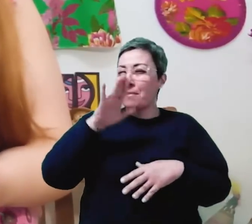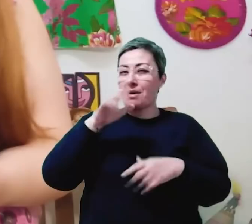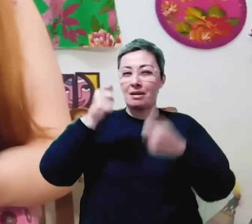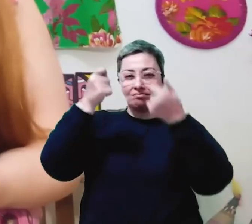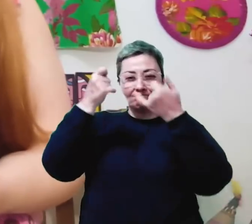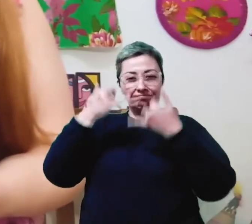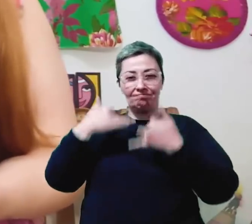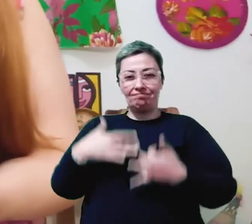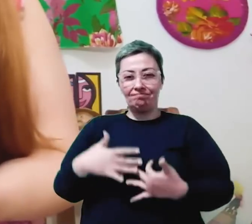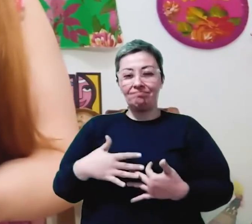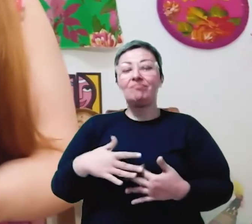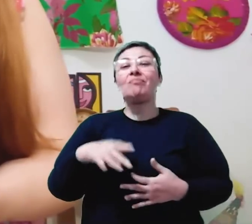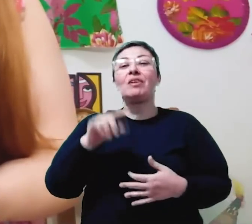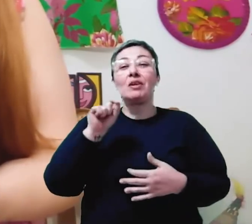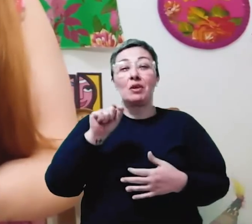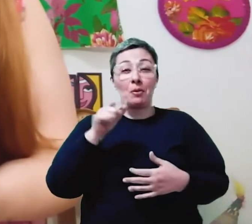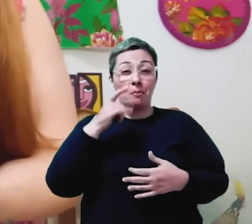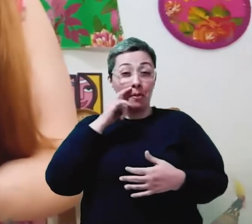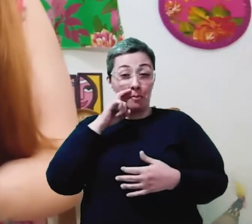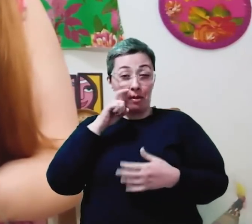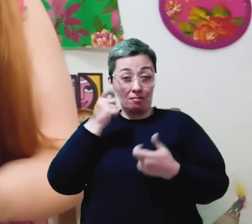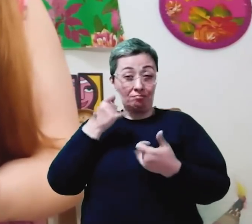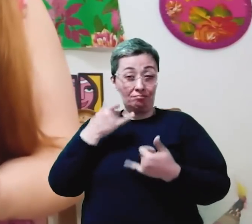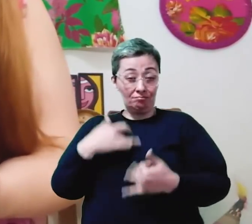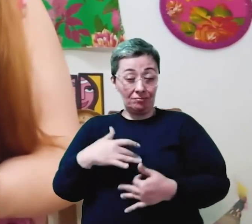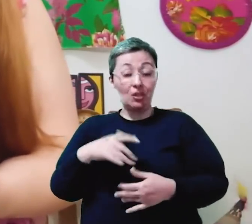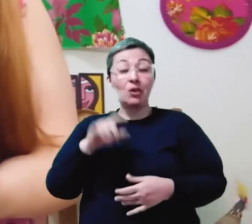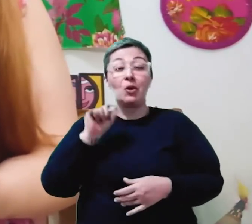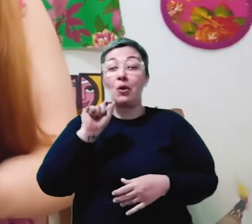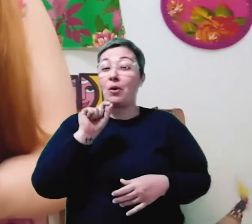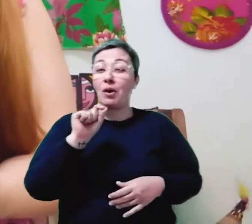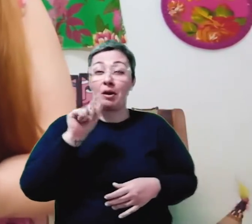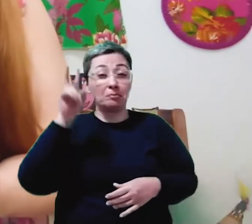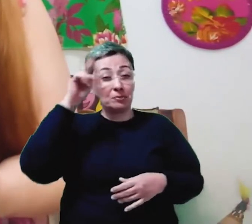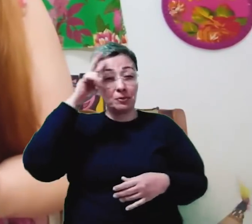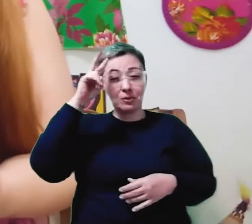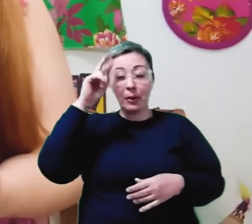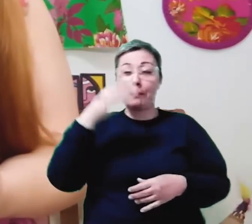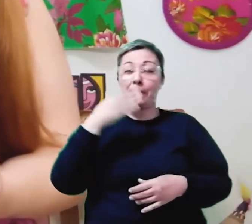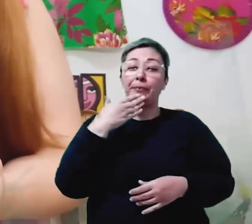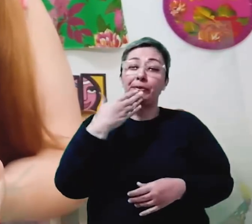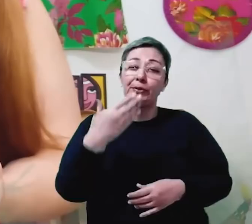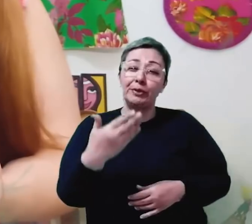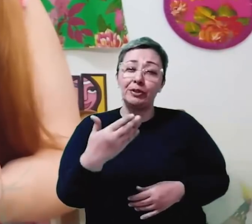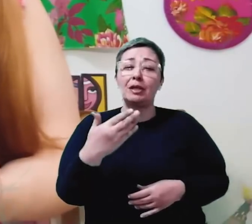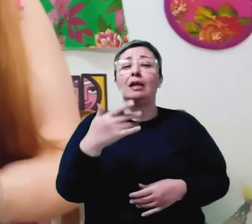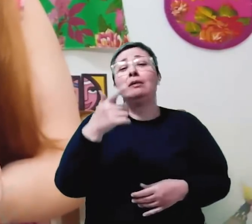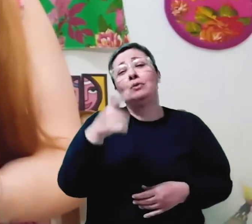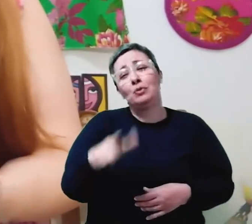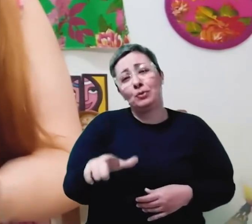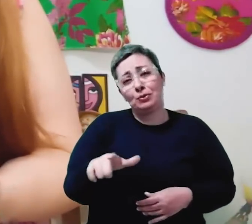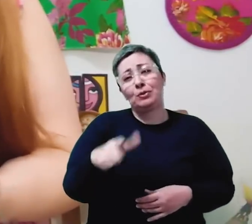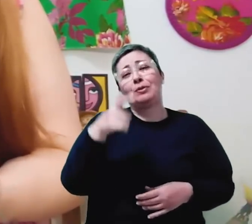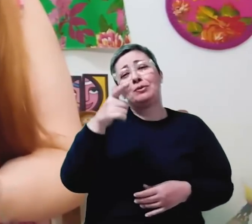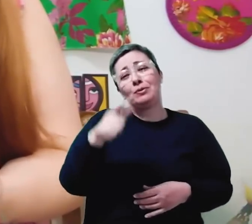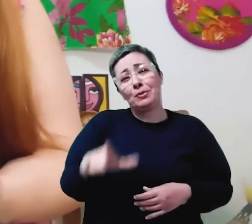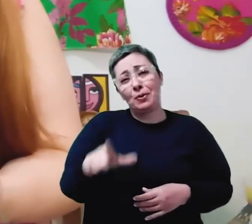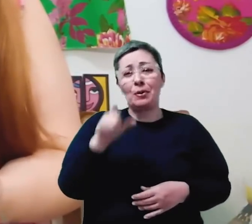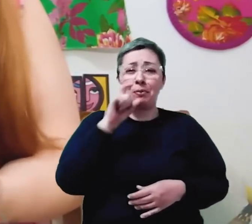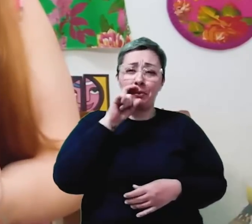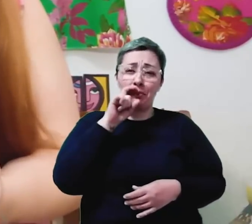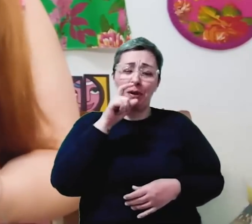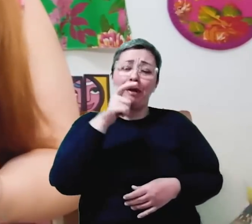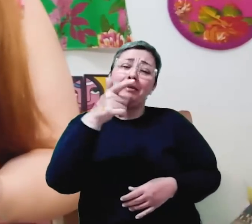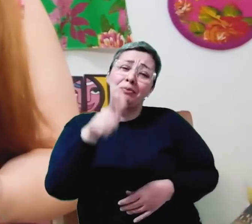ouvir? Contada pelo meu pai. E era uma história que eu pedia: papai, conta de novo,